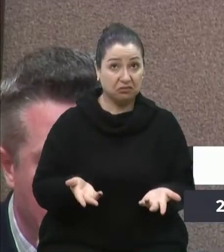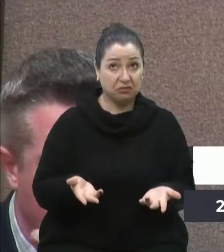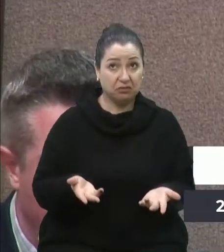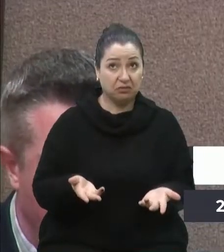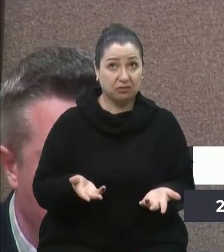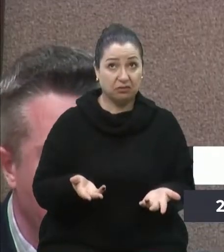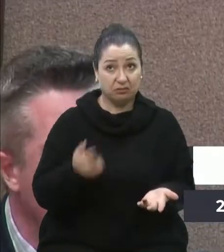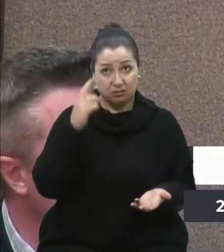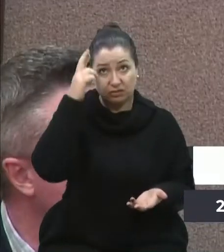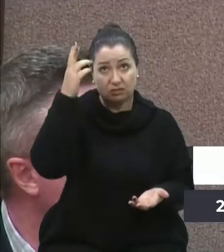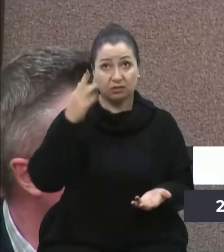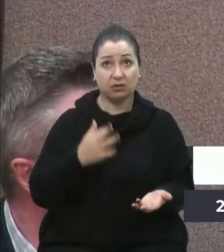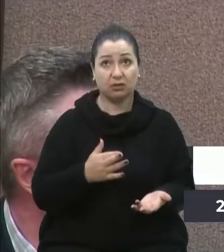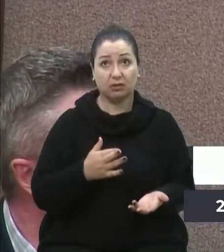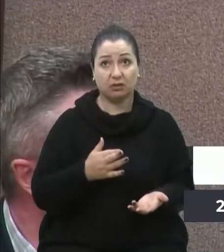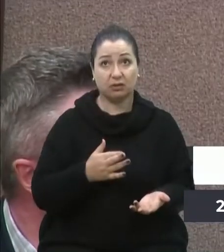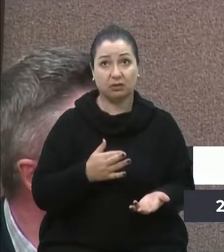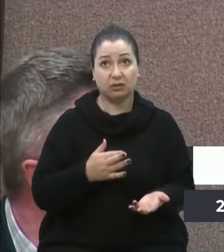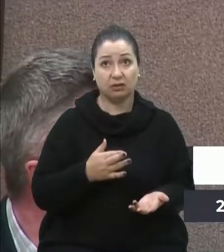da direção.